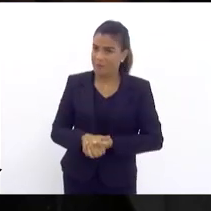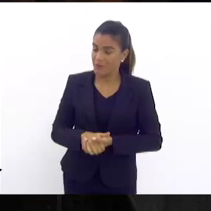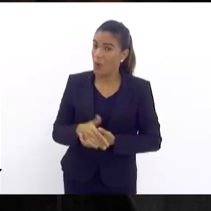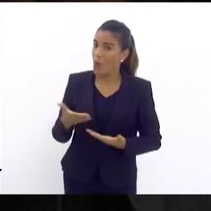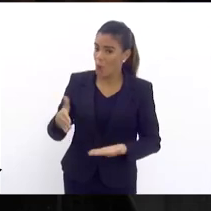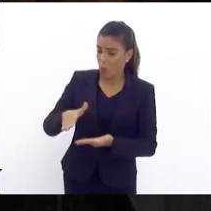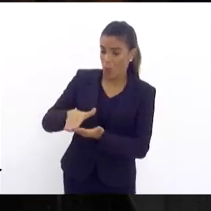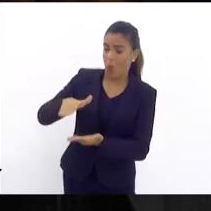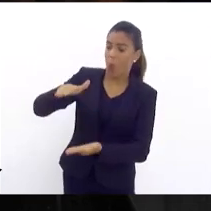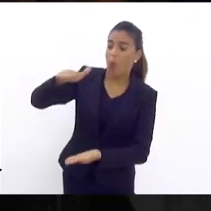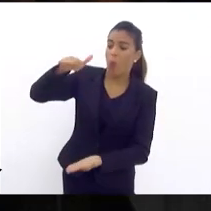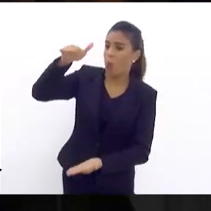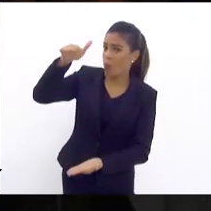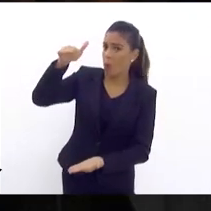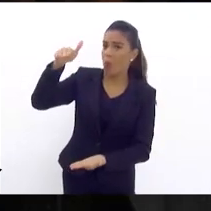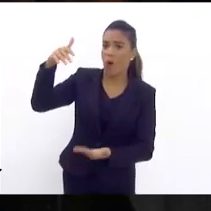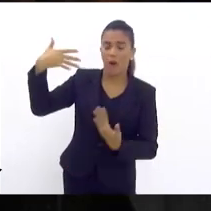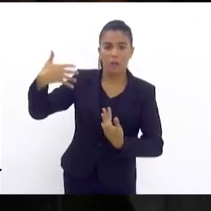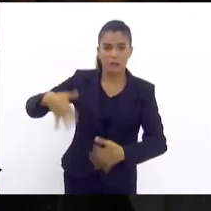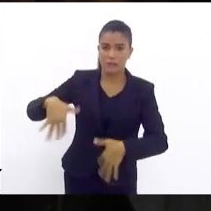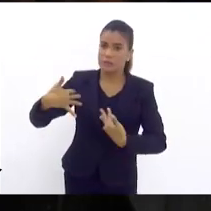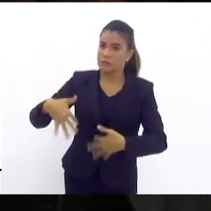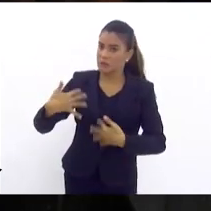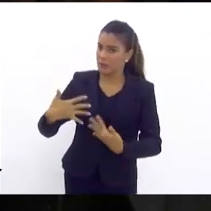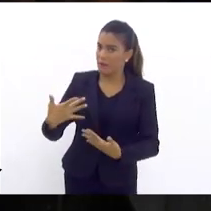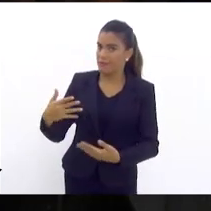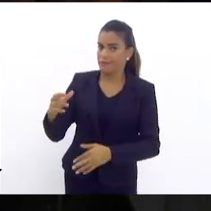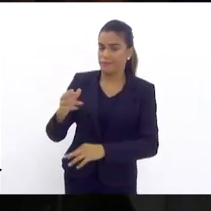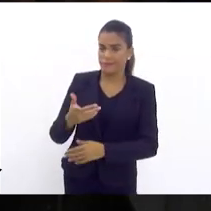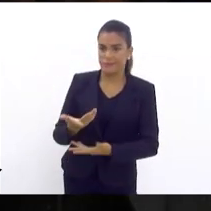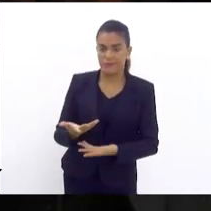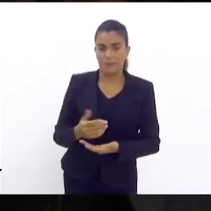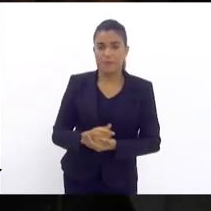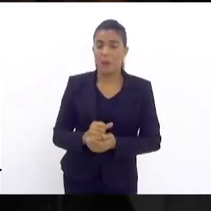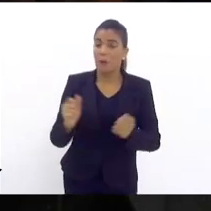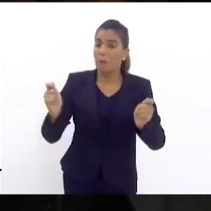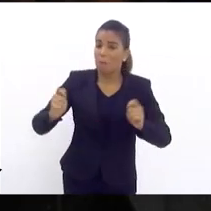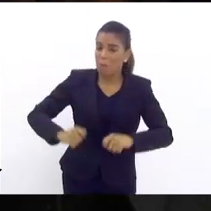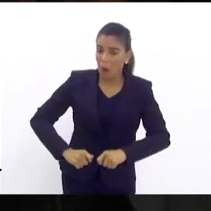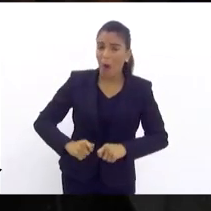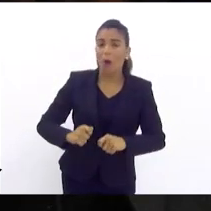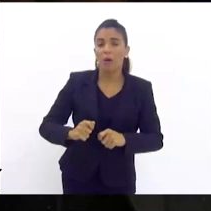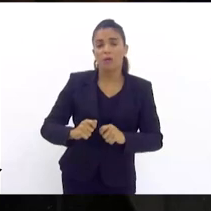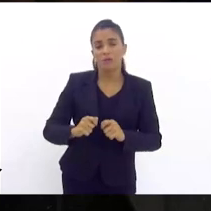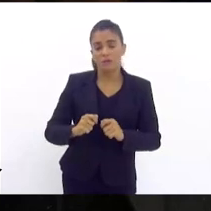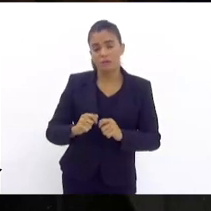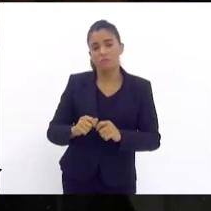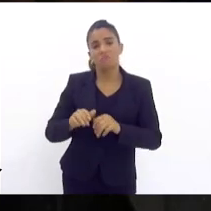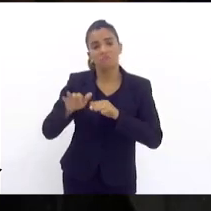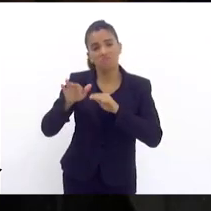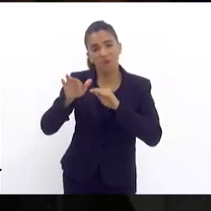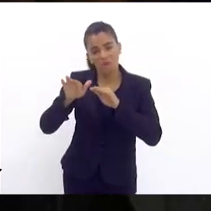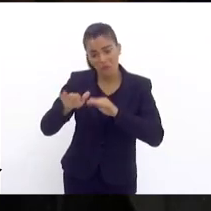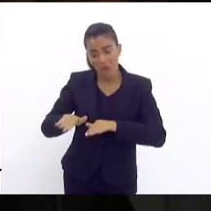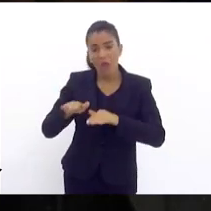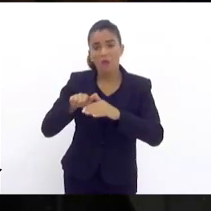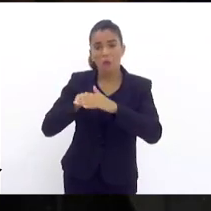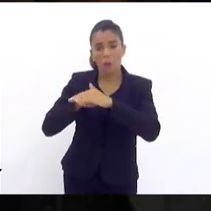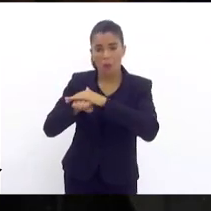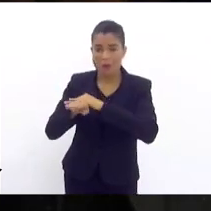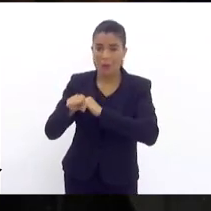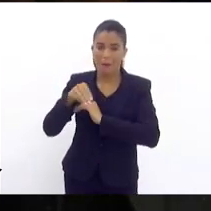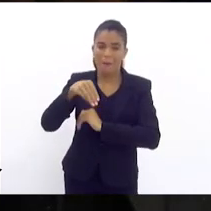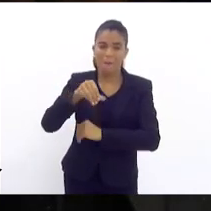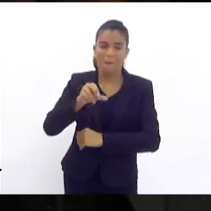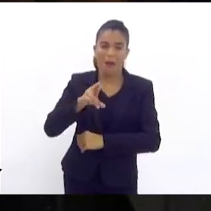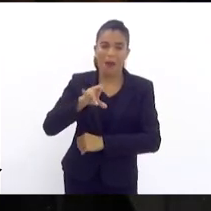é um volume extraordinário pode ter ficado o Marquinho não quer nem